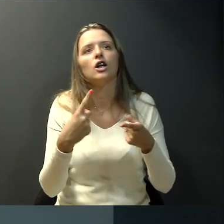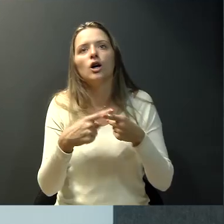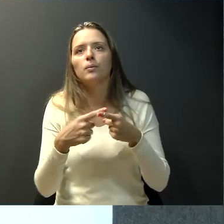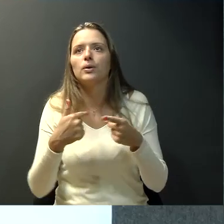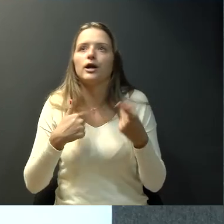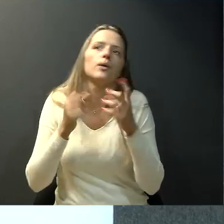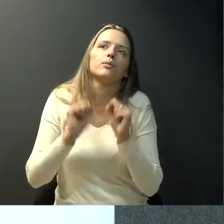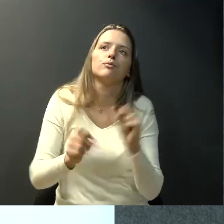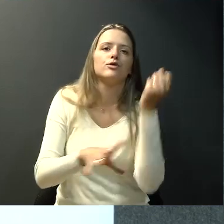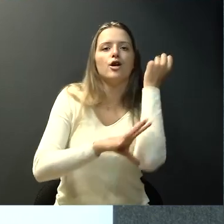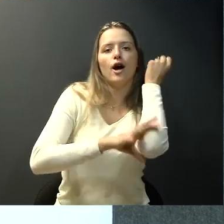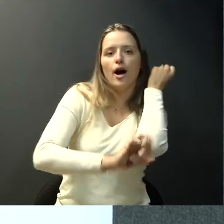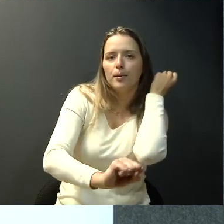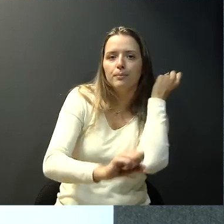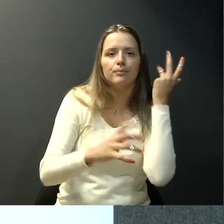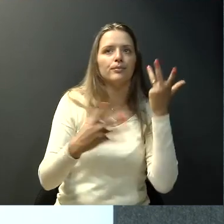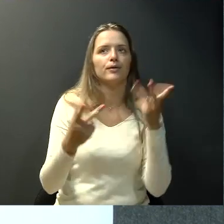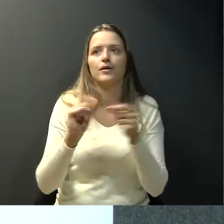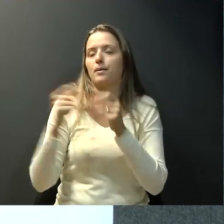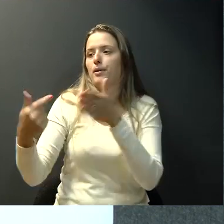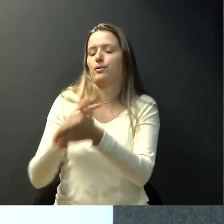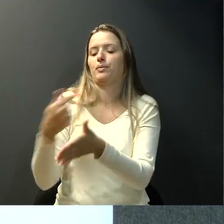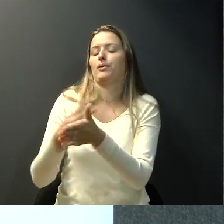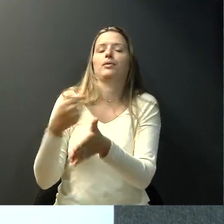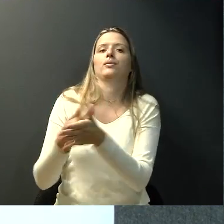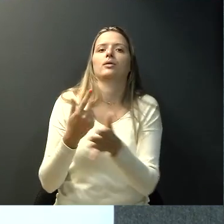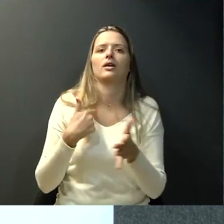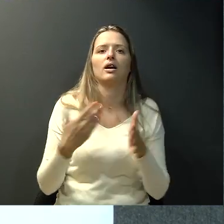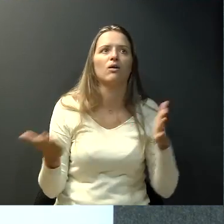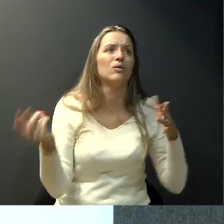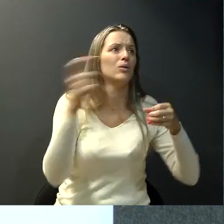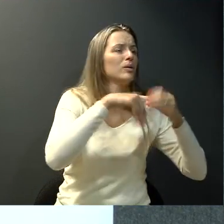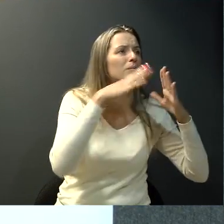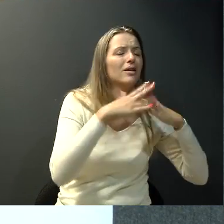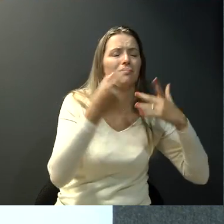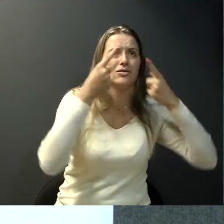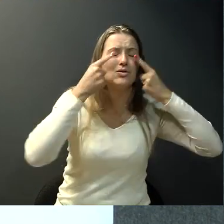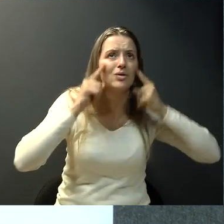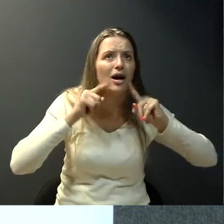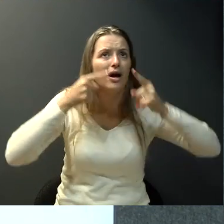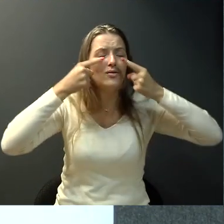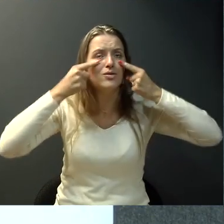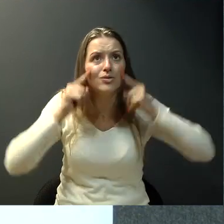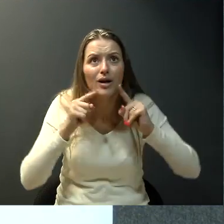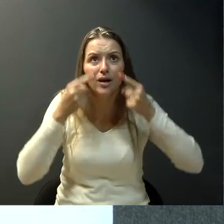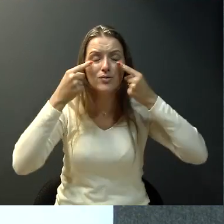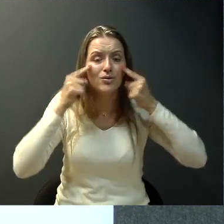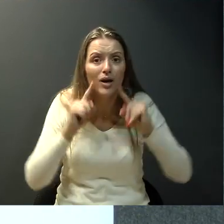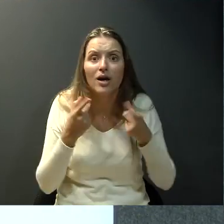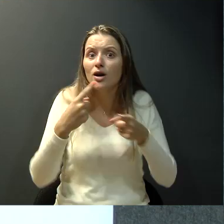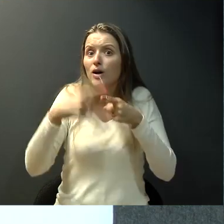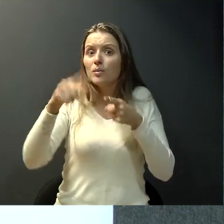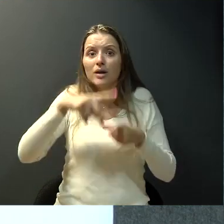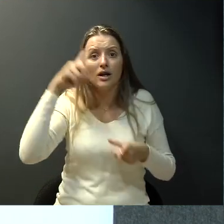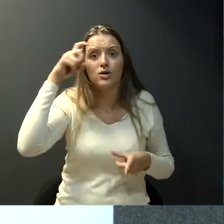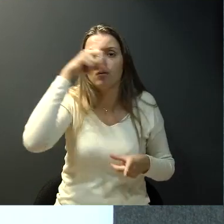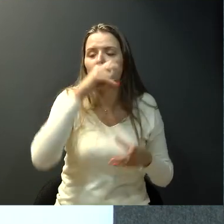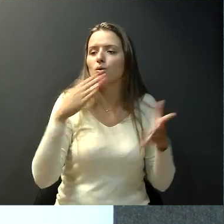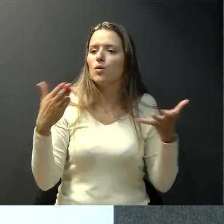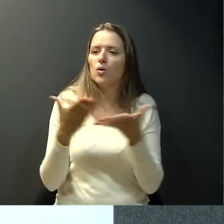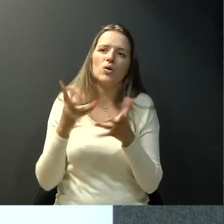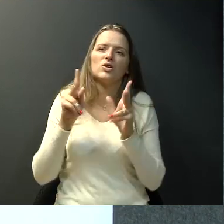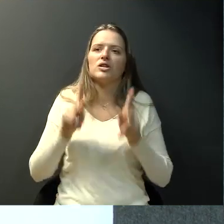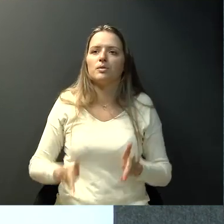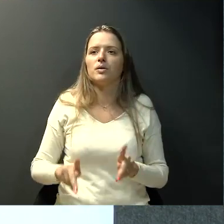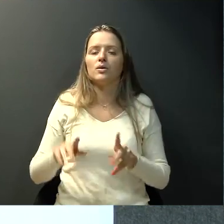porque daí eu poderia ter abortado, me falava um monte de perguntas, eu chegava em casa, chorava, era muito difícil. Na época, assim, hoje eu vejo, as pessoas me